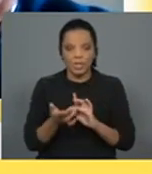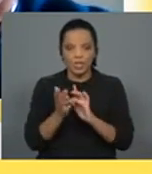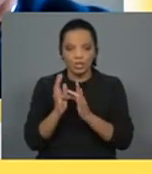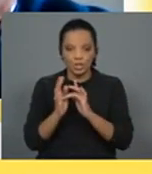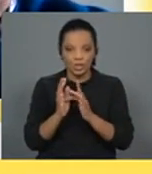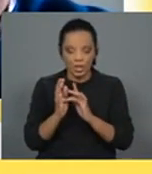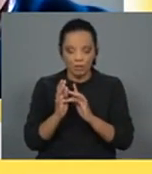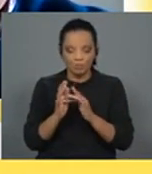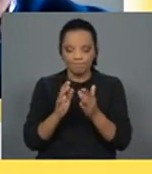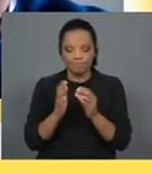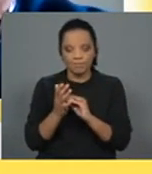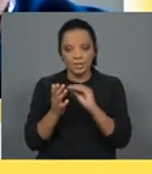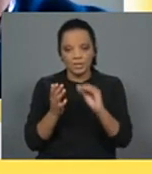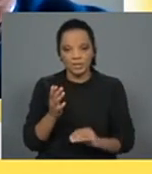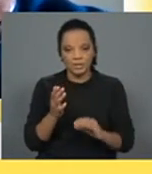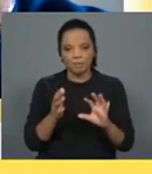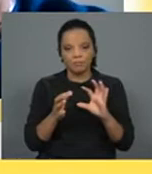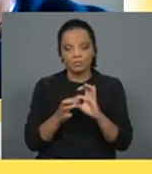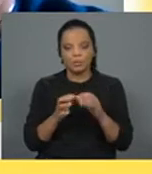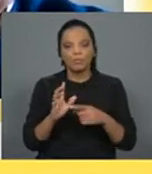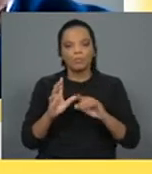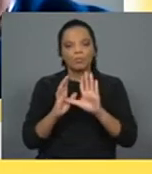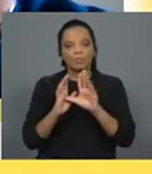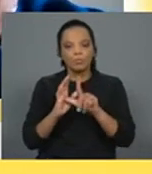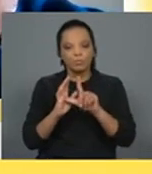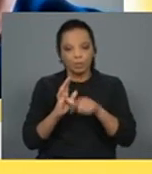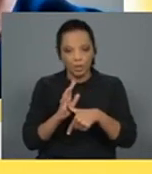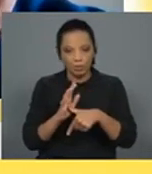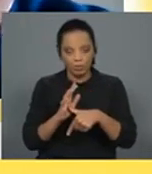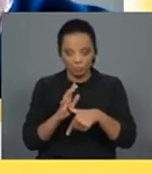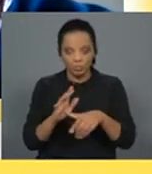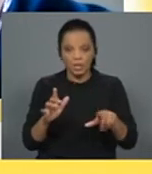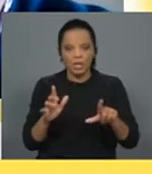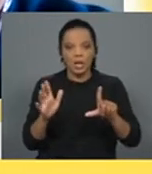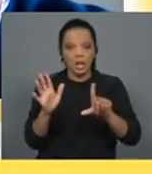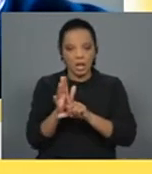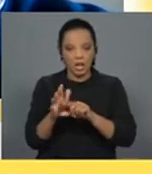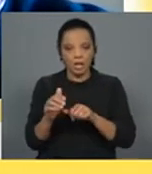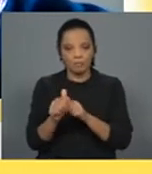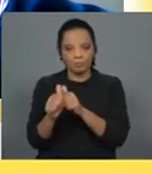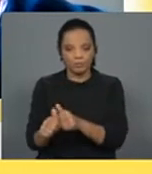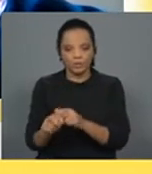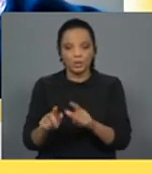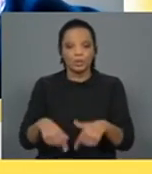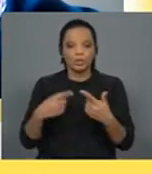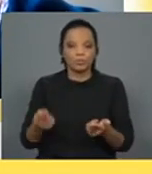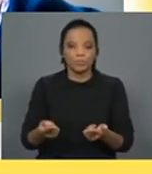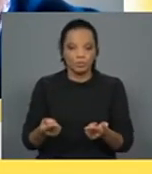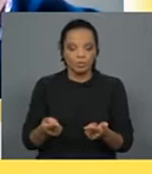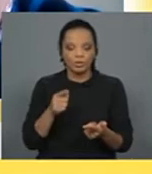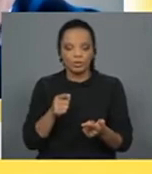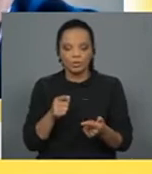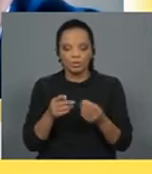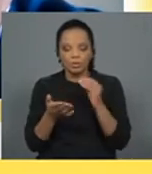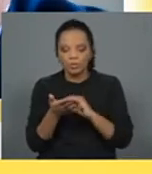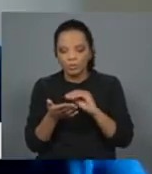de responsabilidade, por exemplo, a nível do projeto, que o projeto cumpre a legislação em vigor. Mas depois ninguém vai ver se o que ele escreveu é